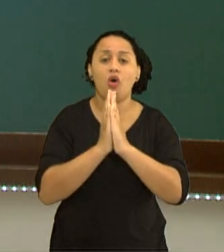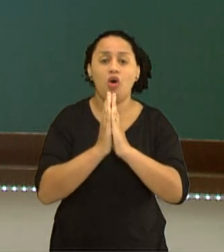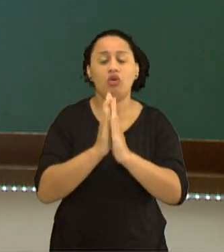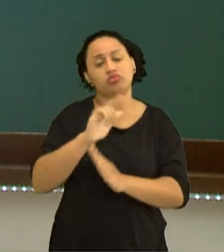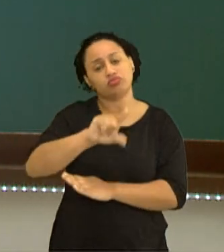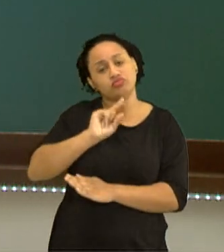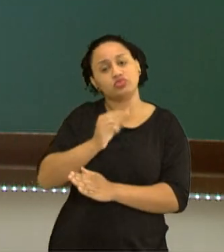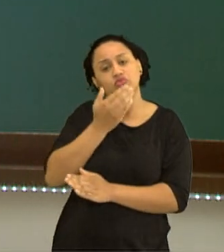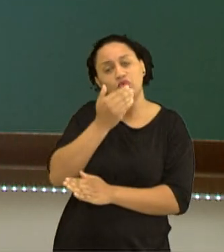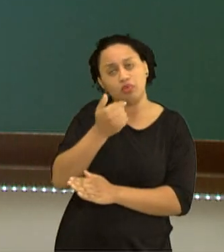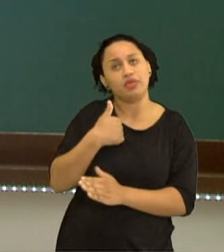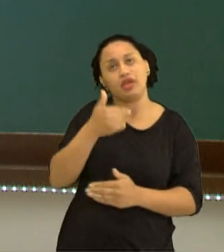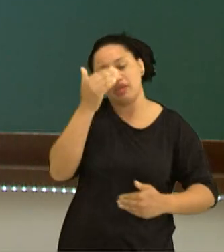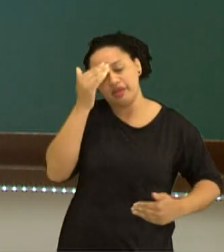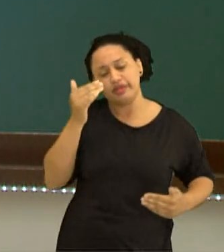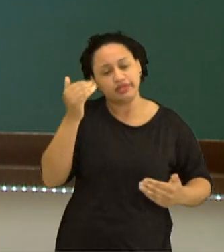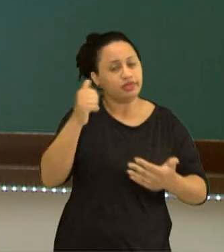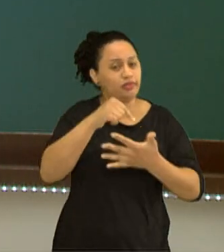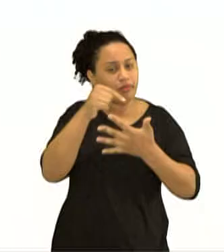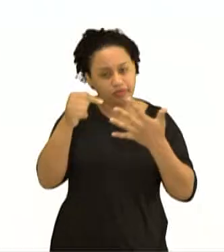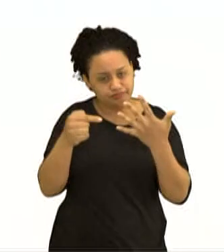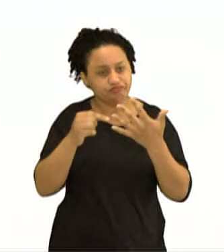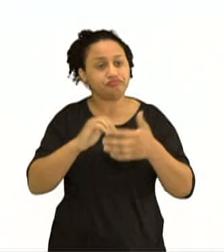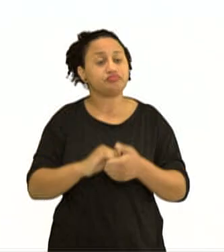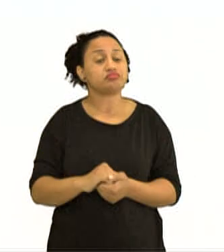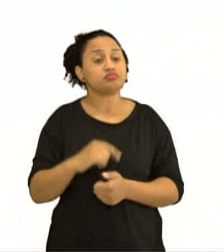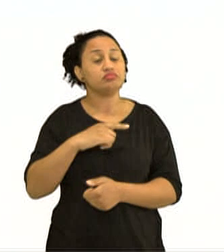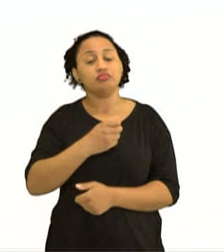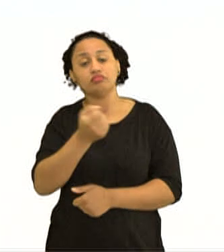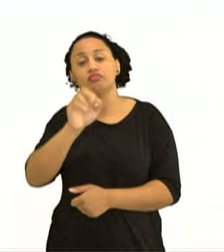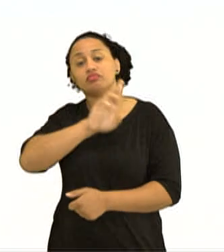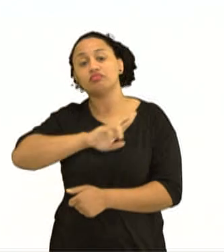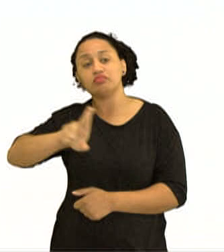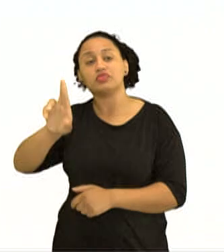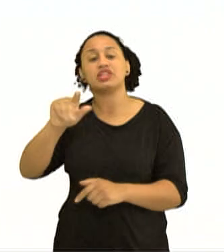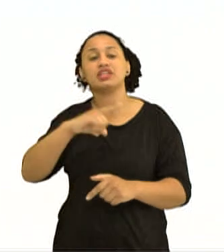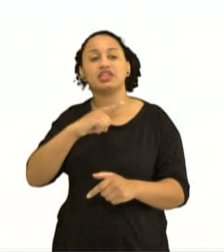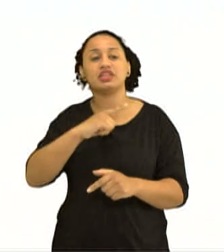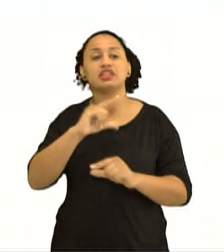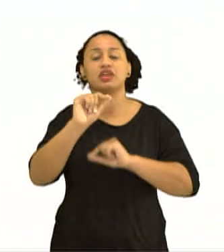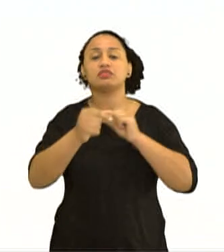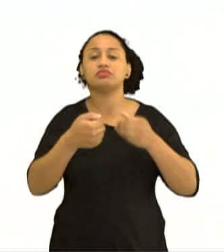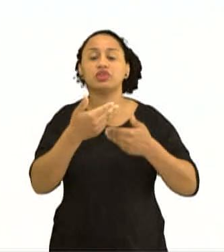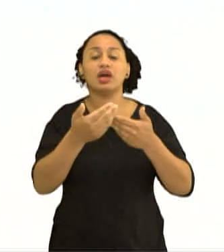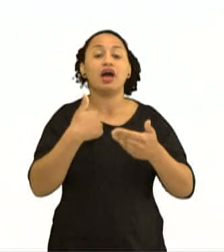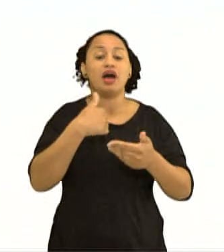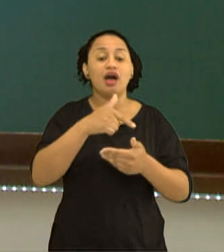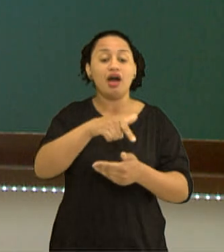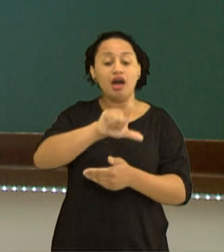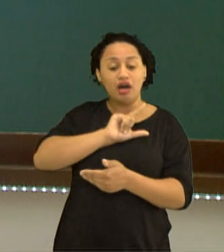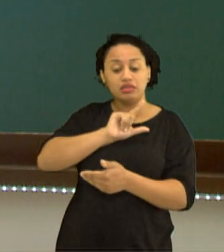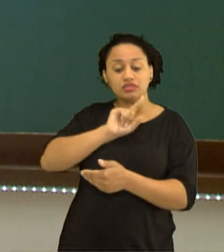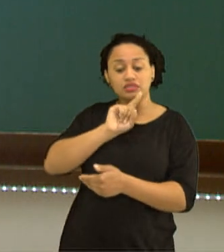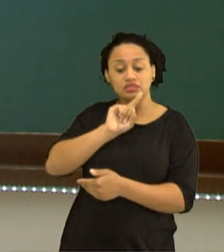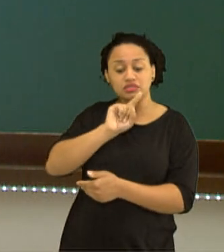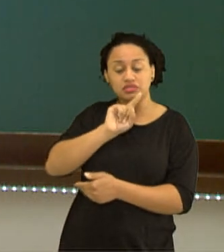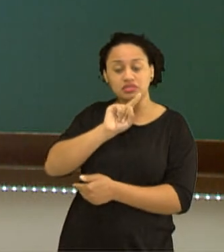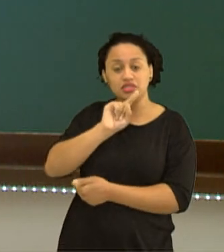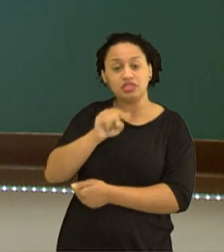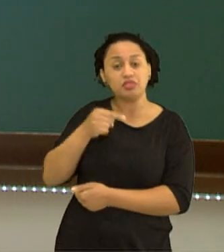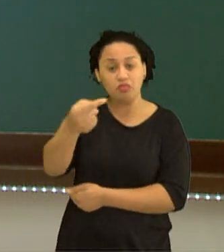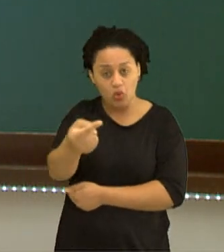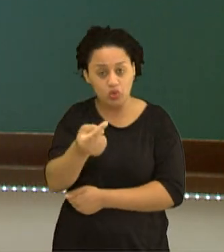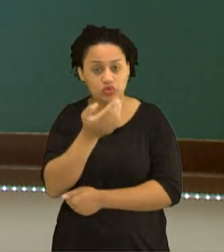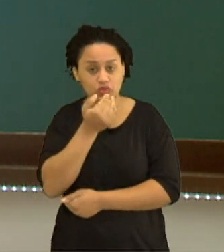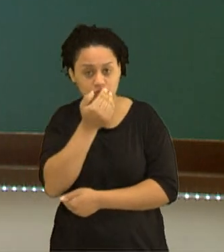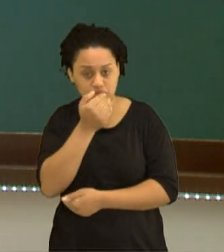oferendas. Inclusive, muitas regiões possuem rituais que são pré e pós-alimentação. O que eu quero dizer com isso? Rituais que